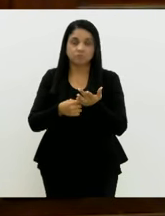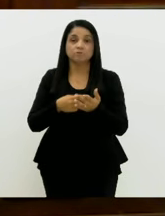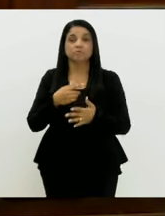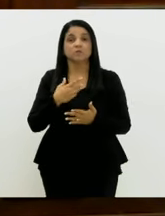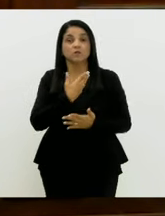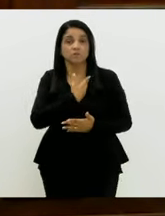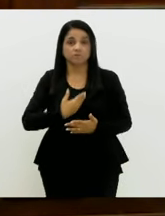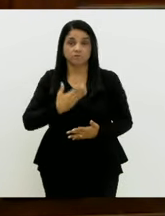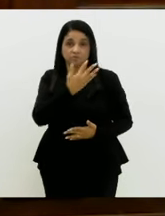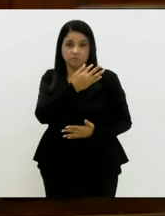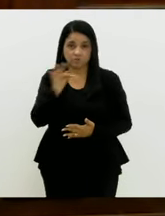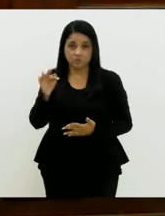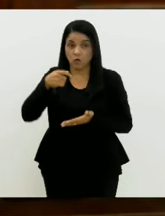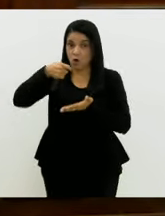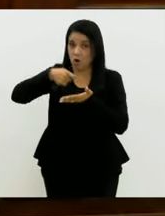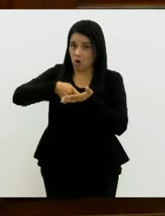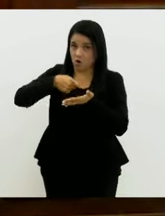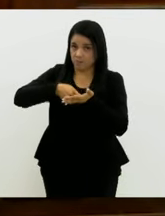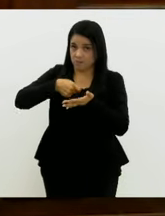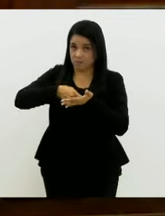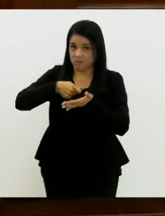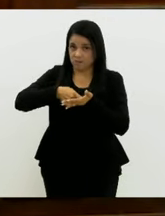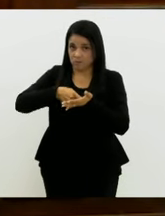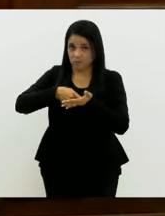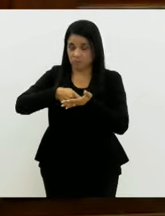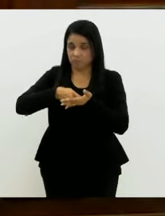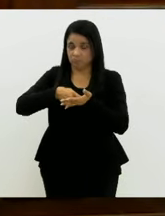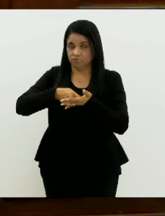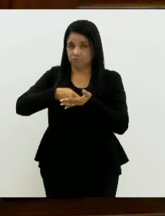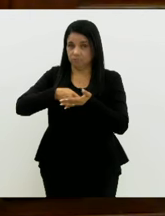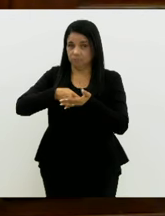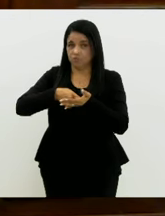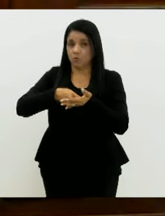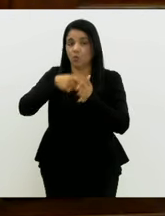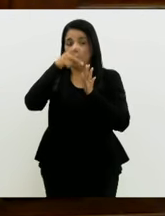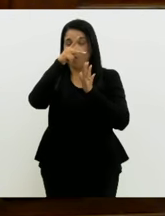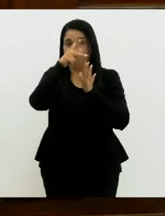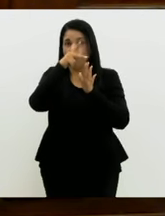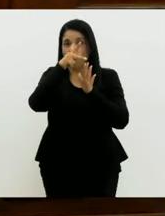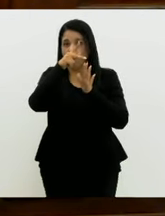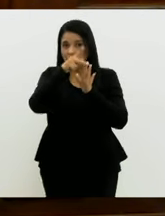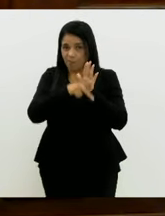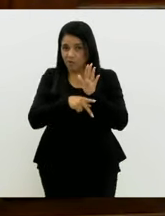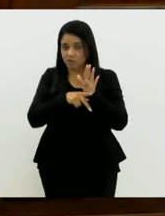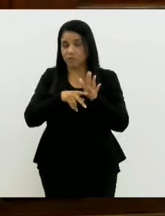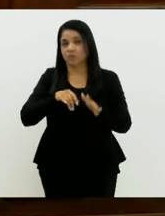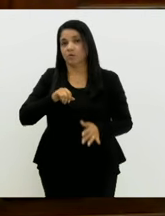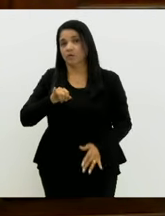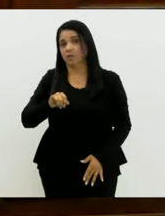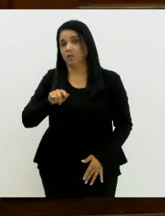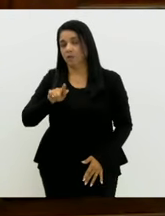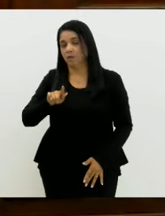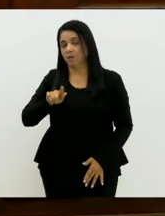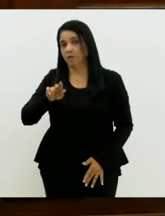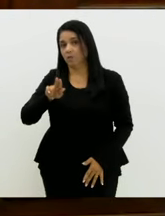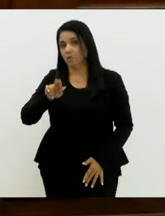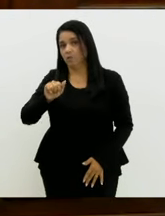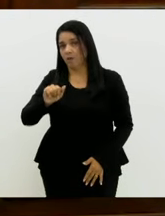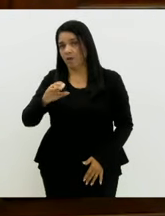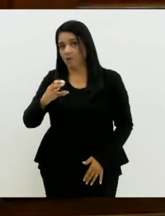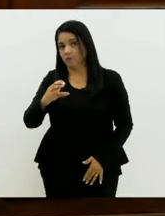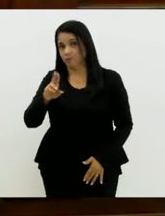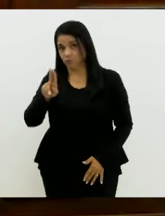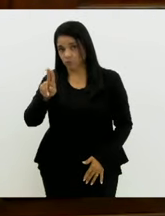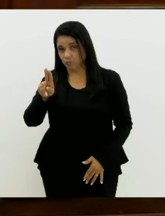ali fazendo e concluindo o projeto Iguaçu, porque é uma vergonha ficar parado tanto